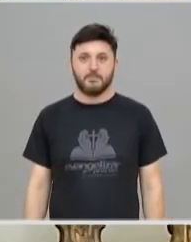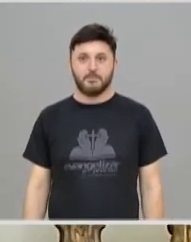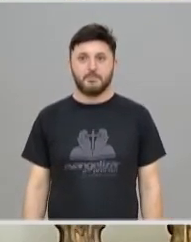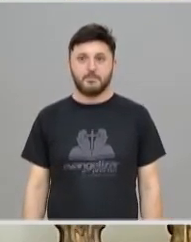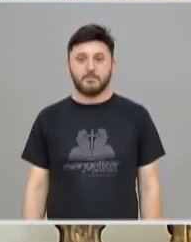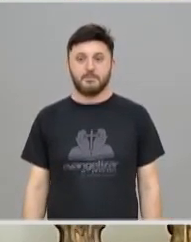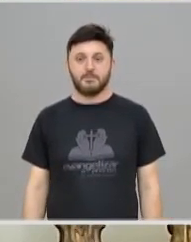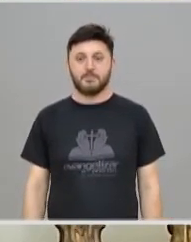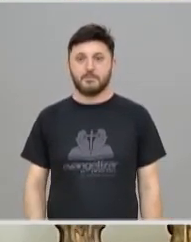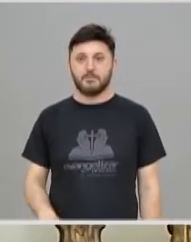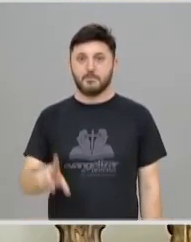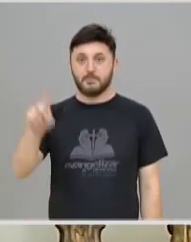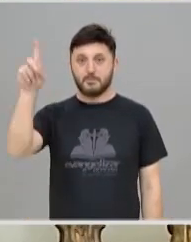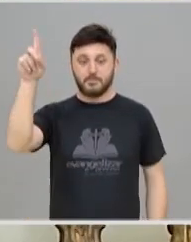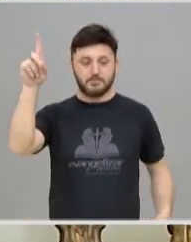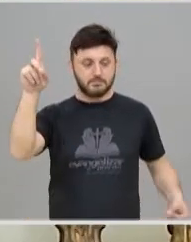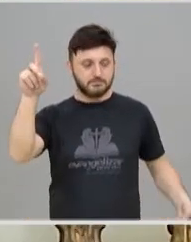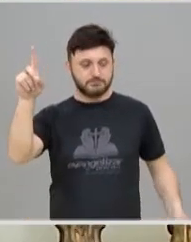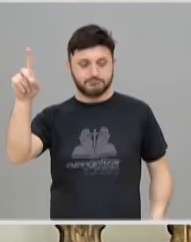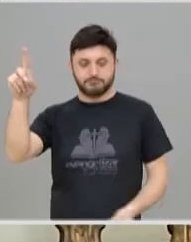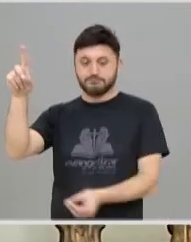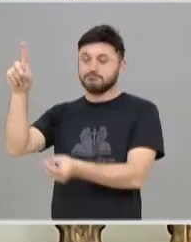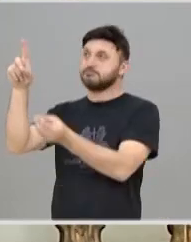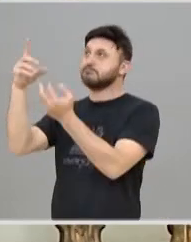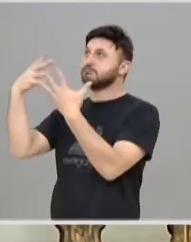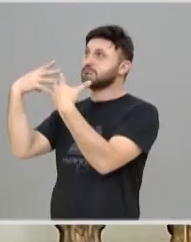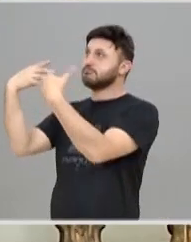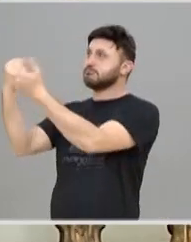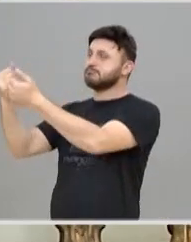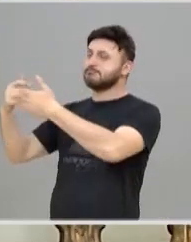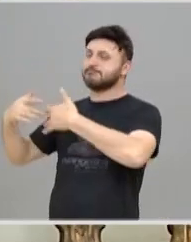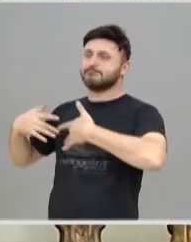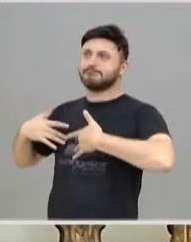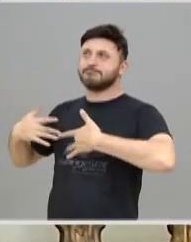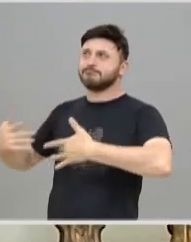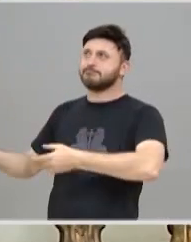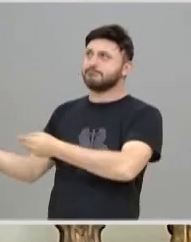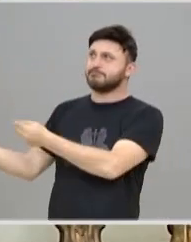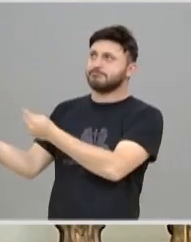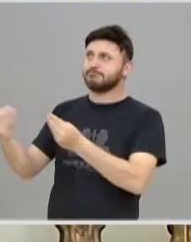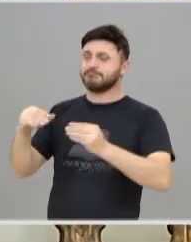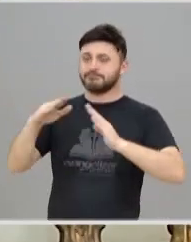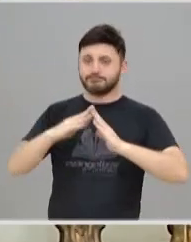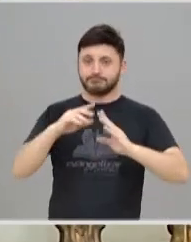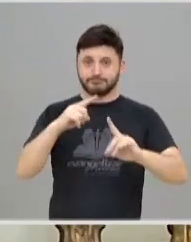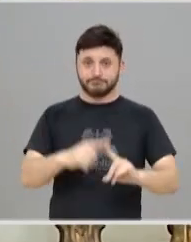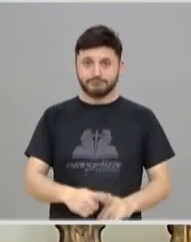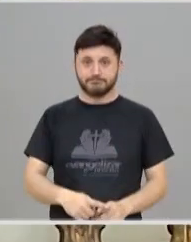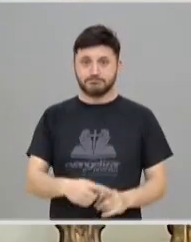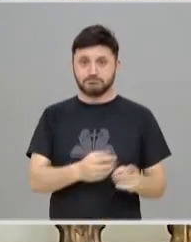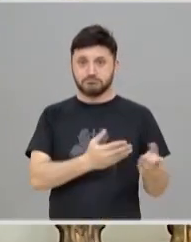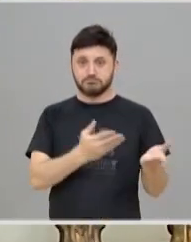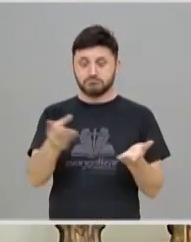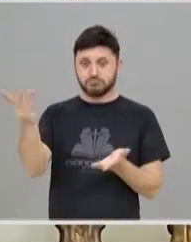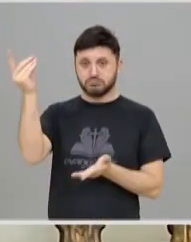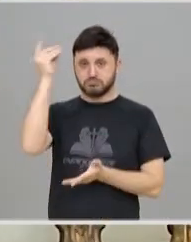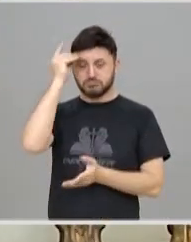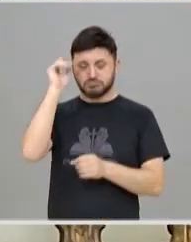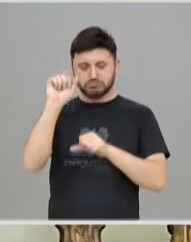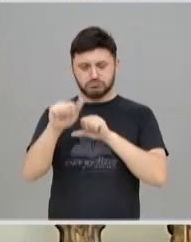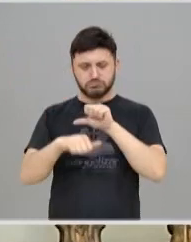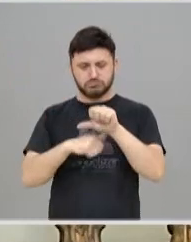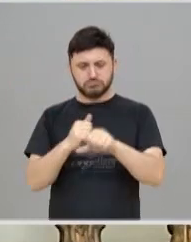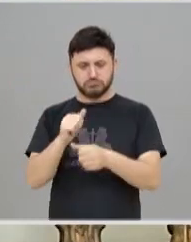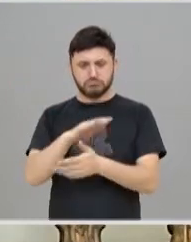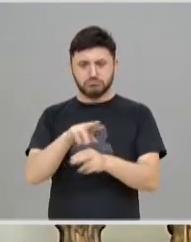Ó Deus, acolhei com misericórdia os dons que concedestes à vossa Igreja, e que ela agora vos oferece, transformai-os